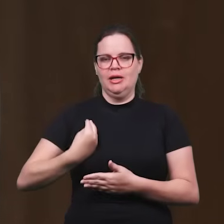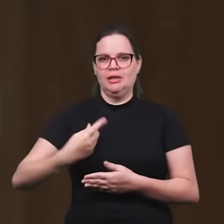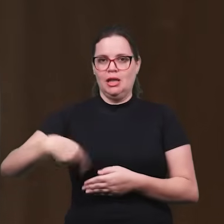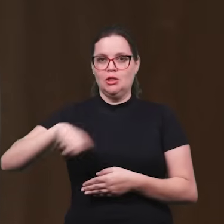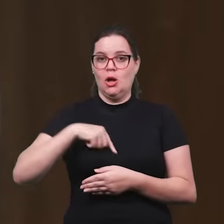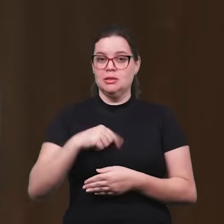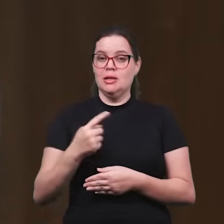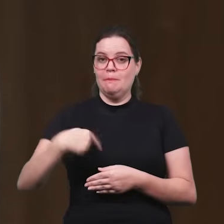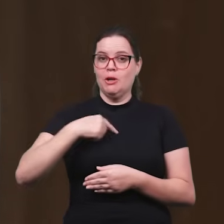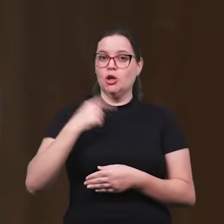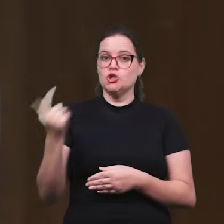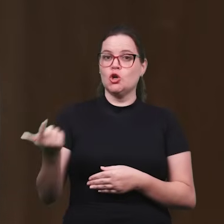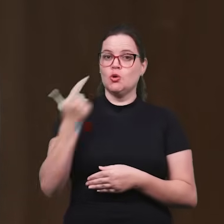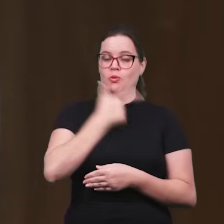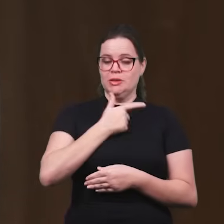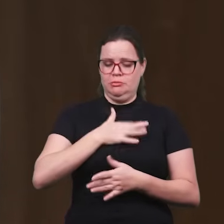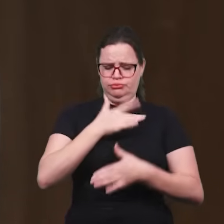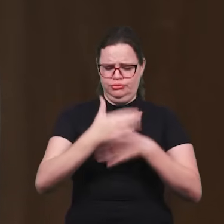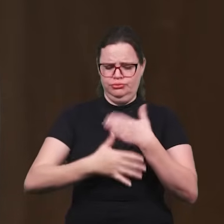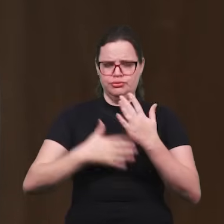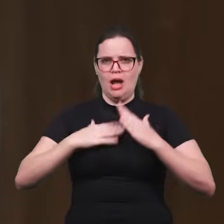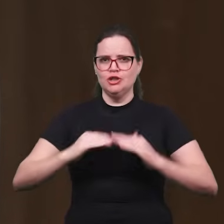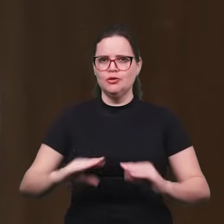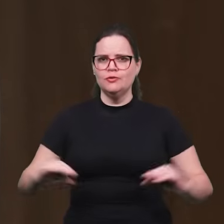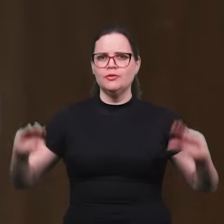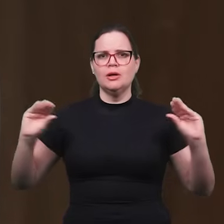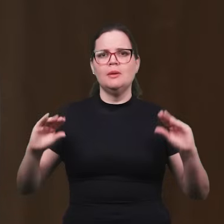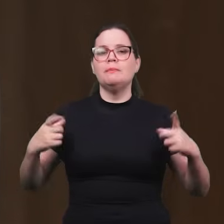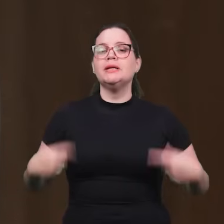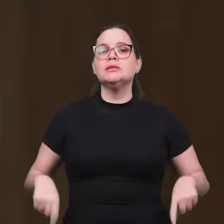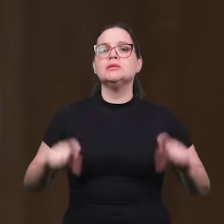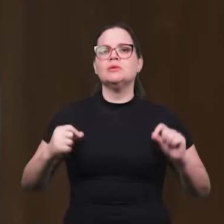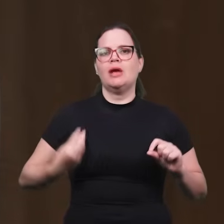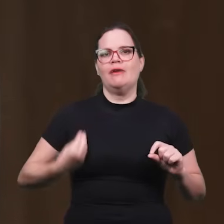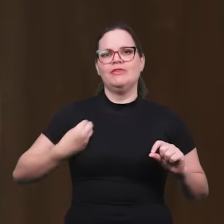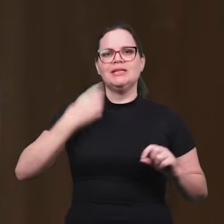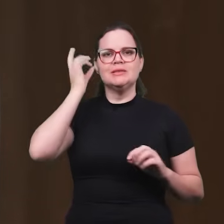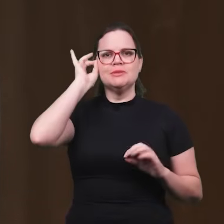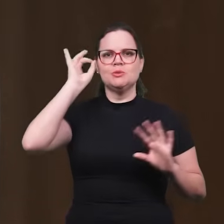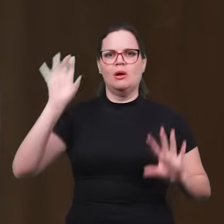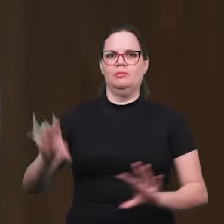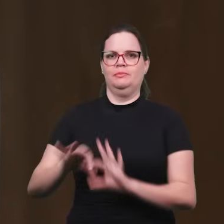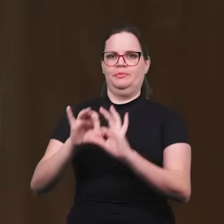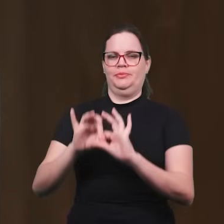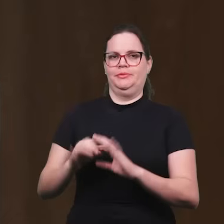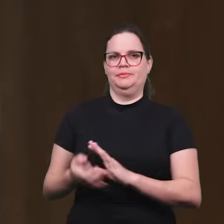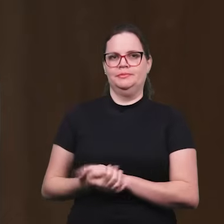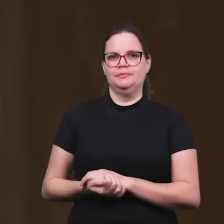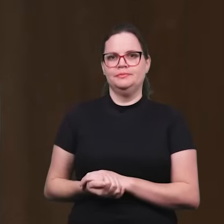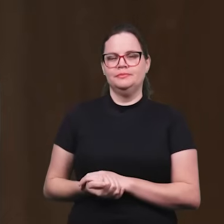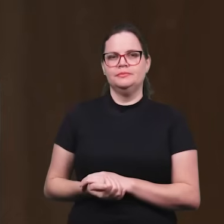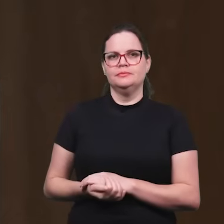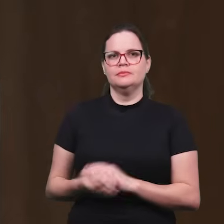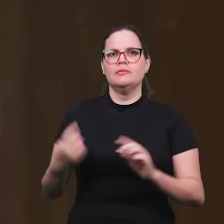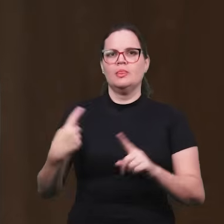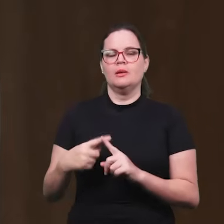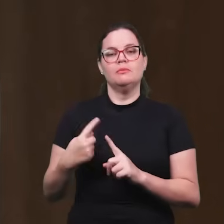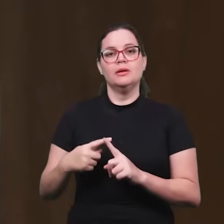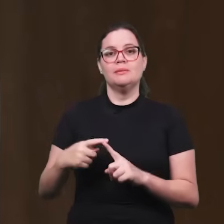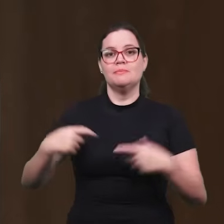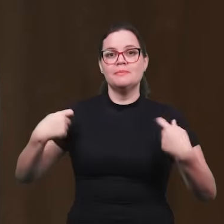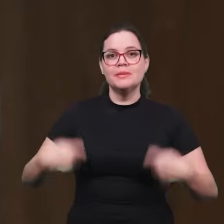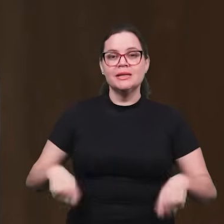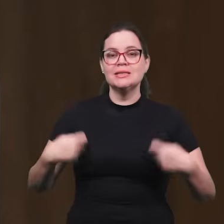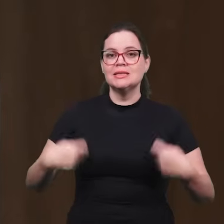17 aponta também para uma necessidade espiritual, que aquela mulher, um ato fundamental que